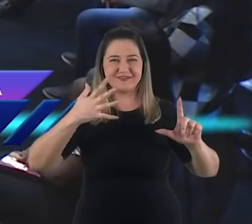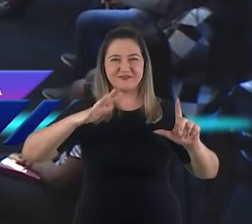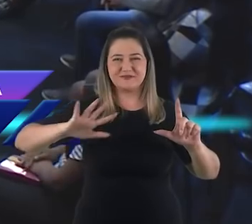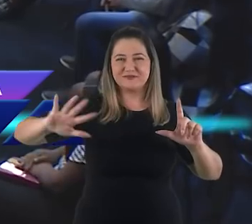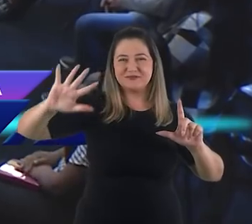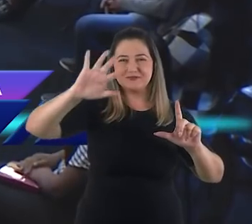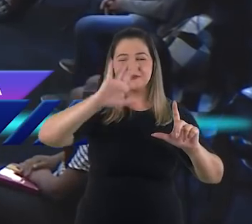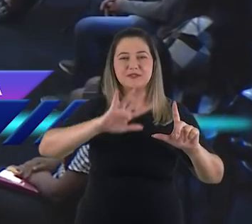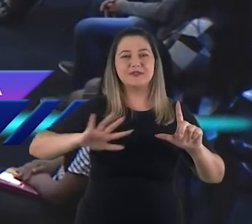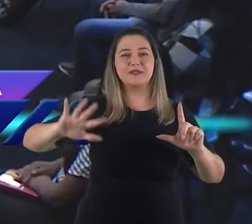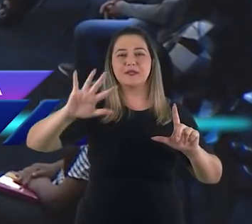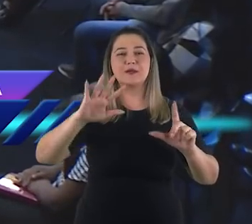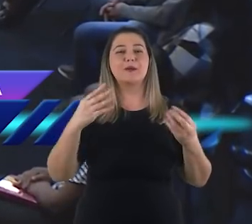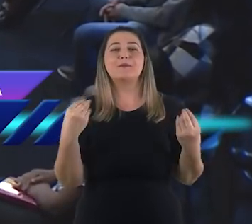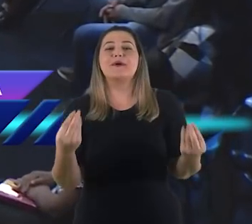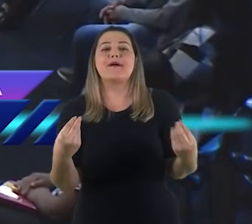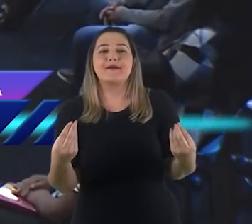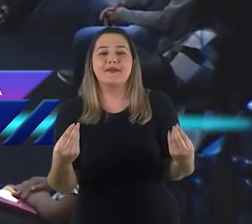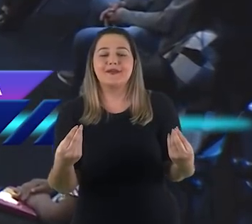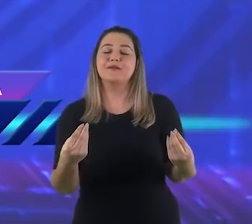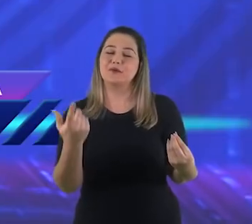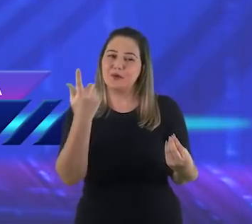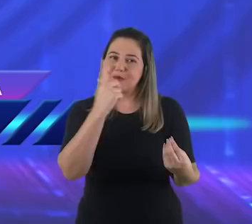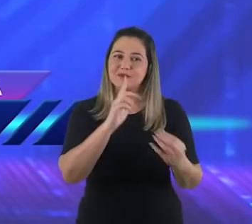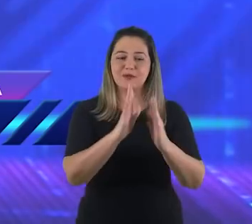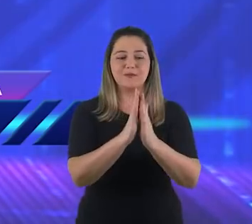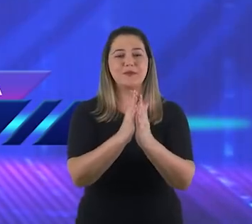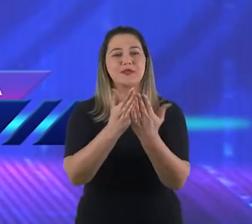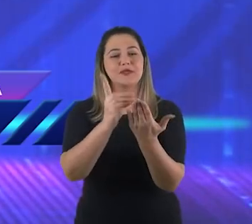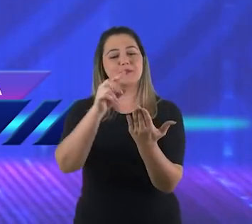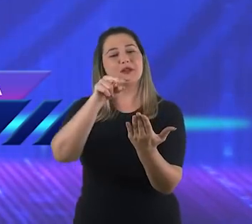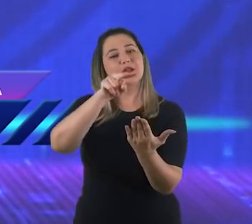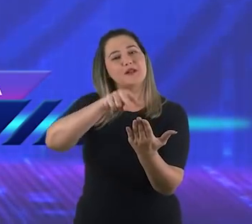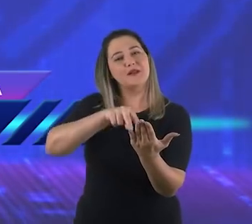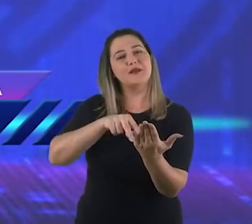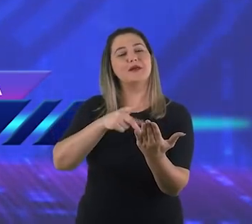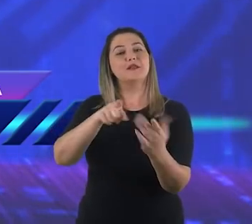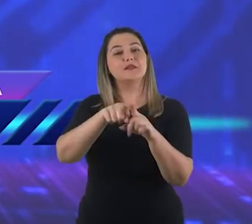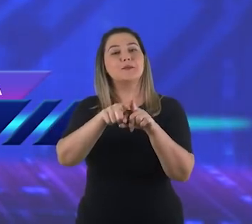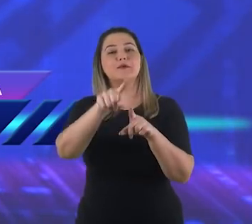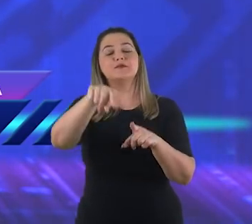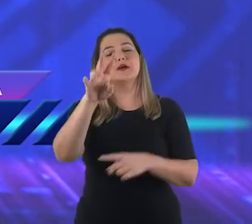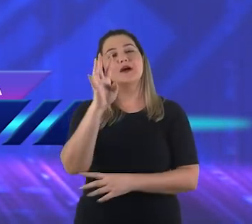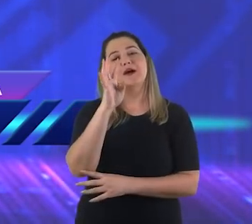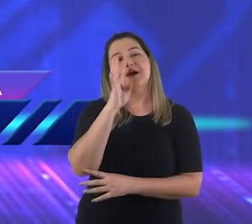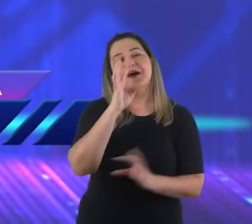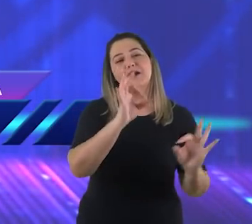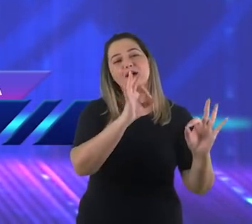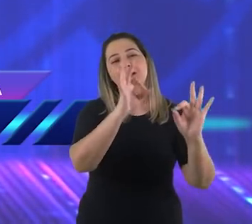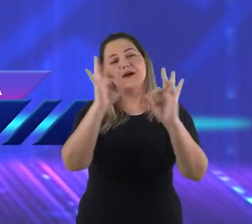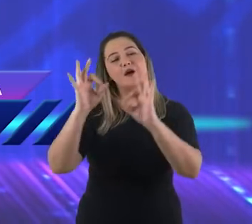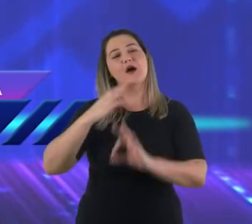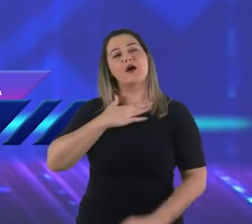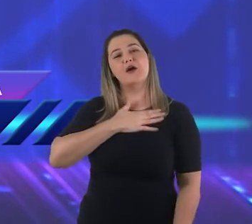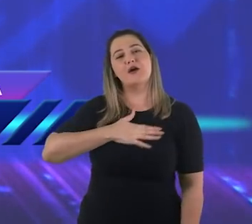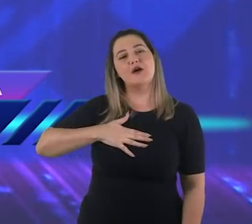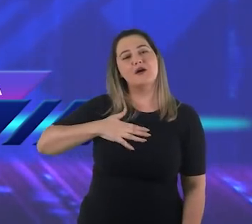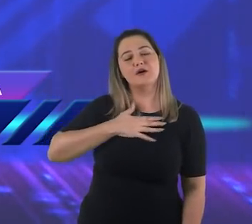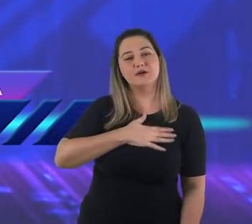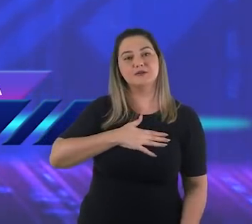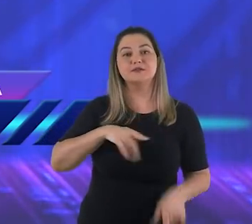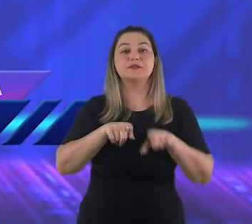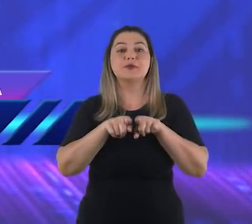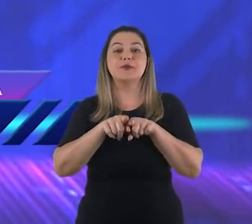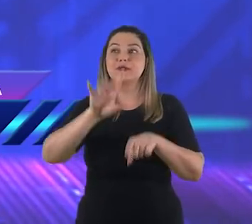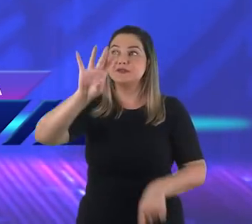Isso tudo para que o estudo da palavra do Senhor seja mais agradável, para que o Espírito Santo toque em seu coração,